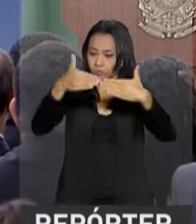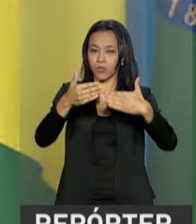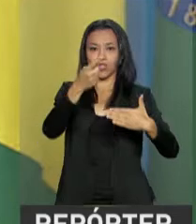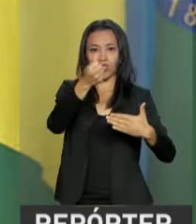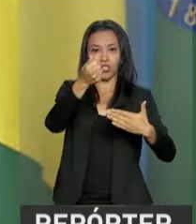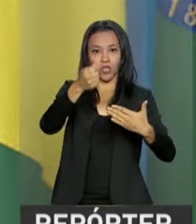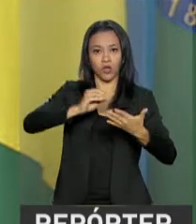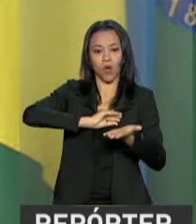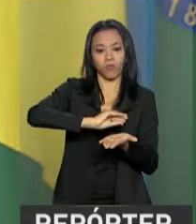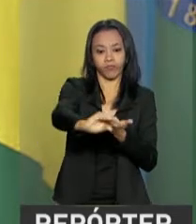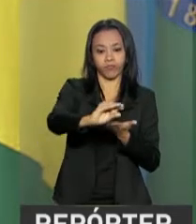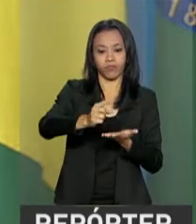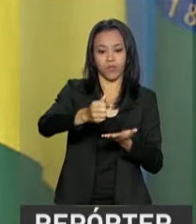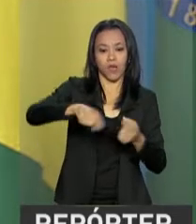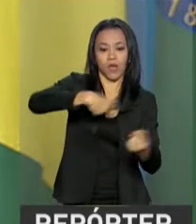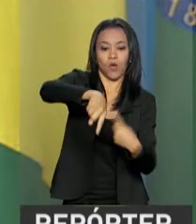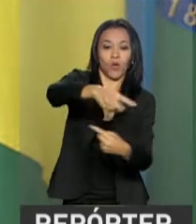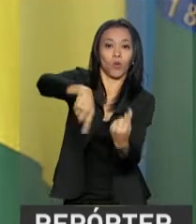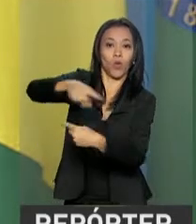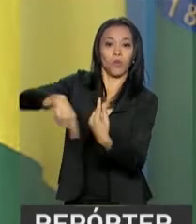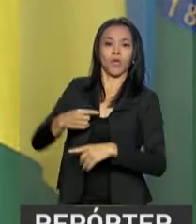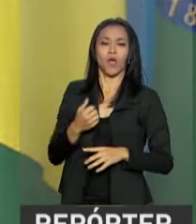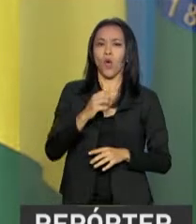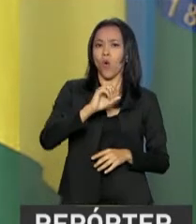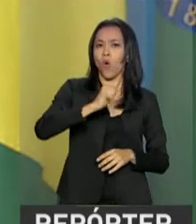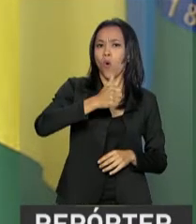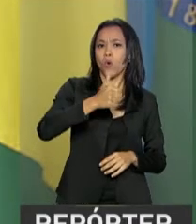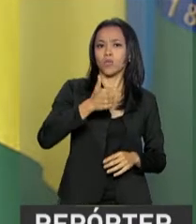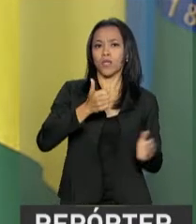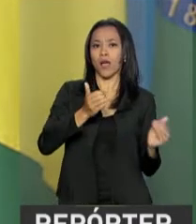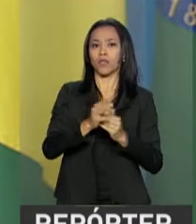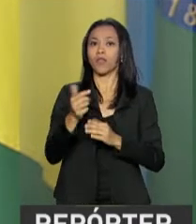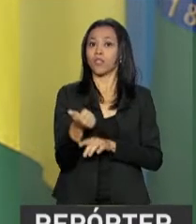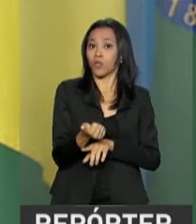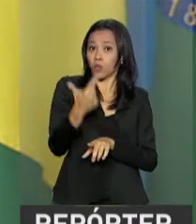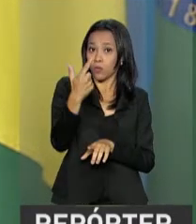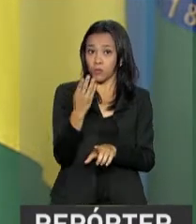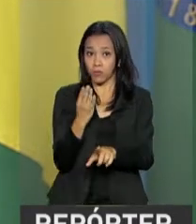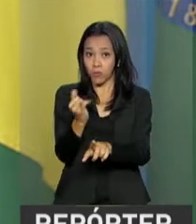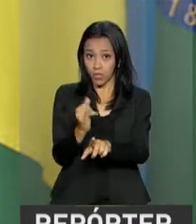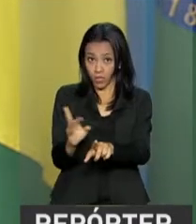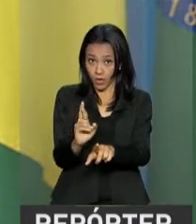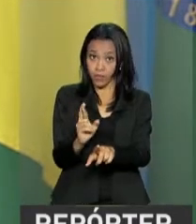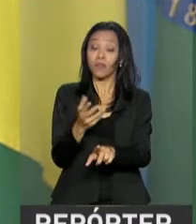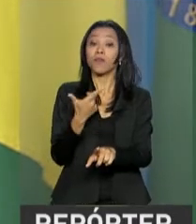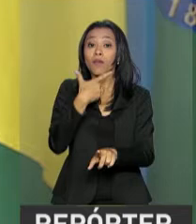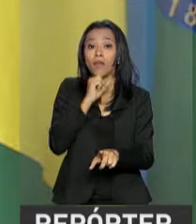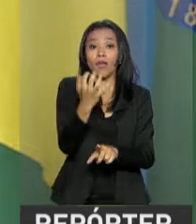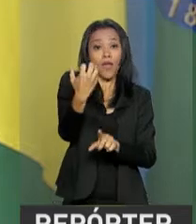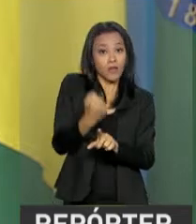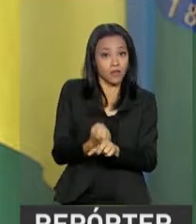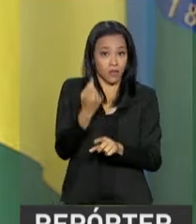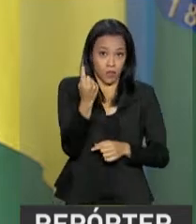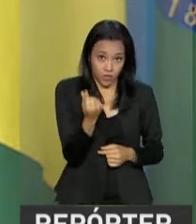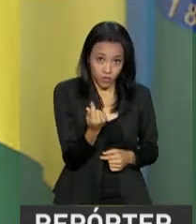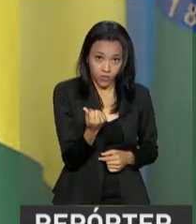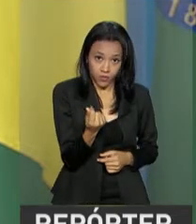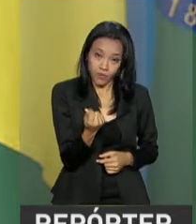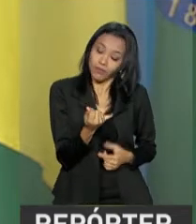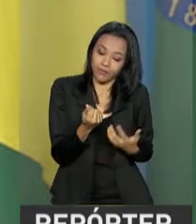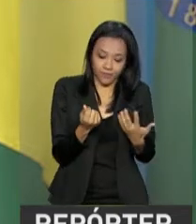entre 11 a 12 bilhões de reais ou seja quem vai receber essas verbas